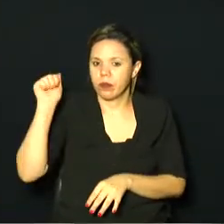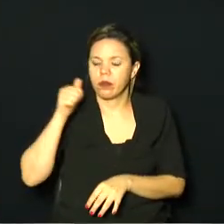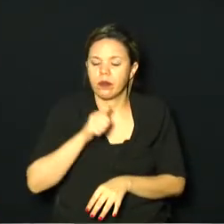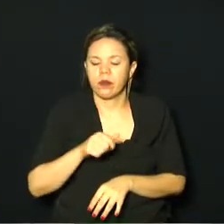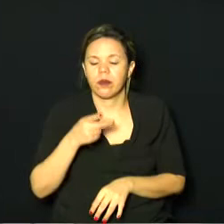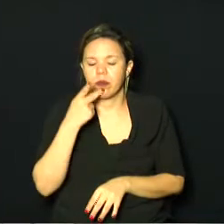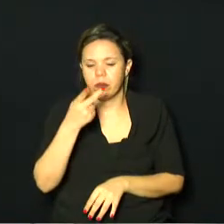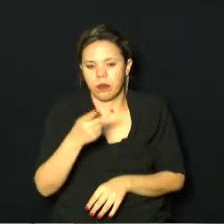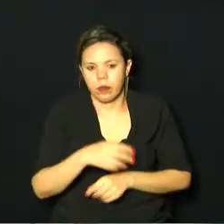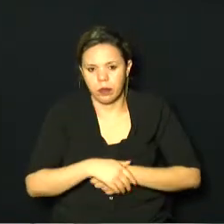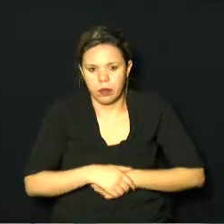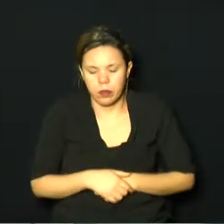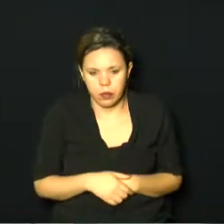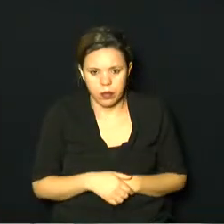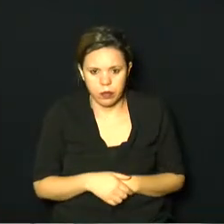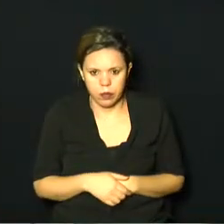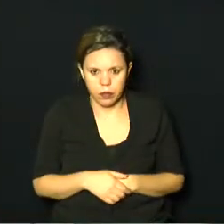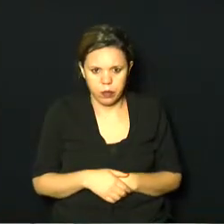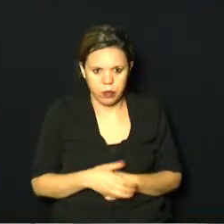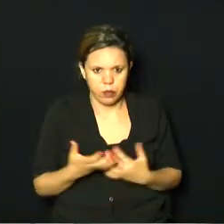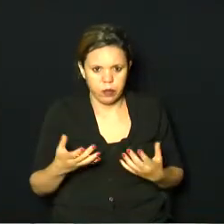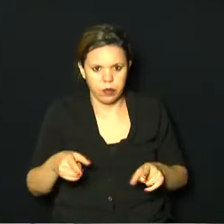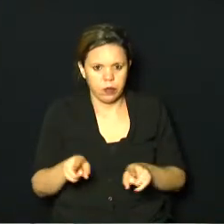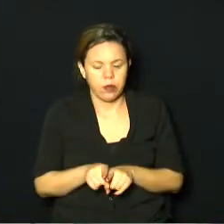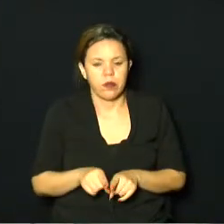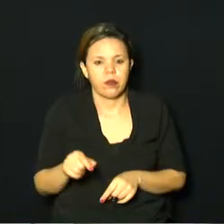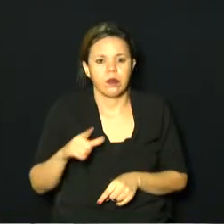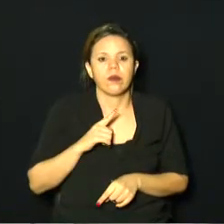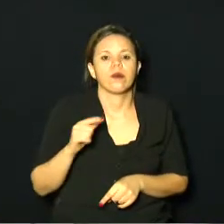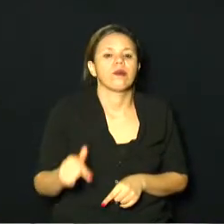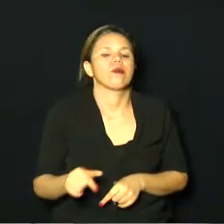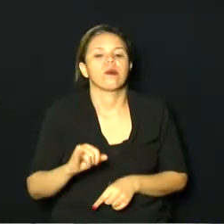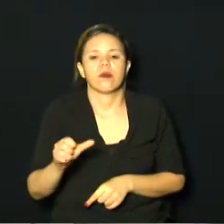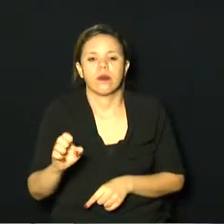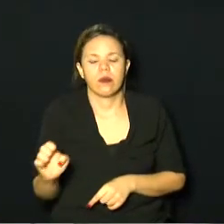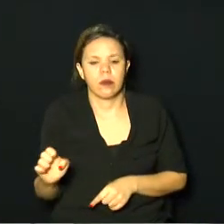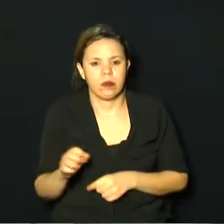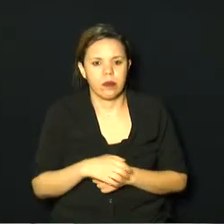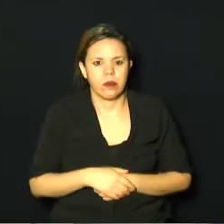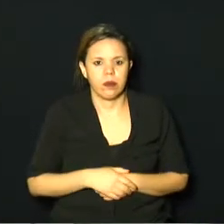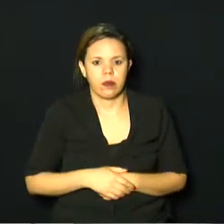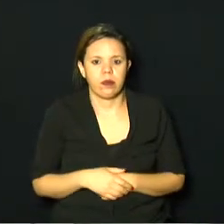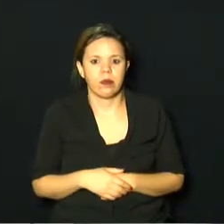Piunti, né? Temos aqui também do José Augusto.